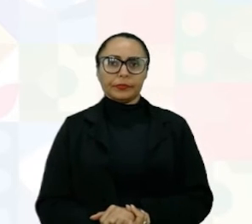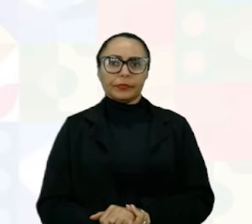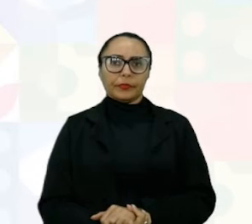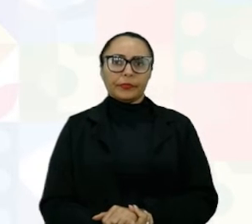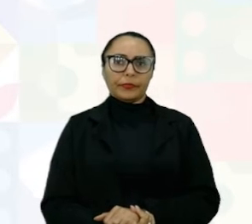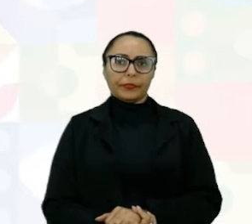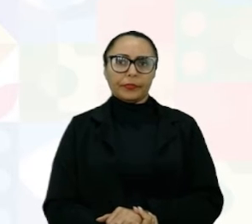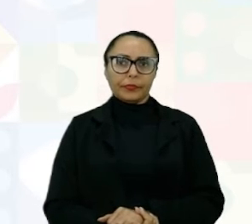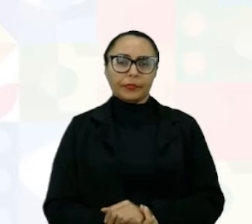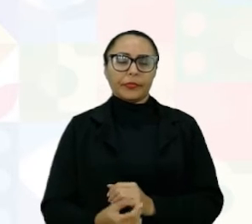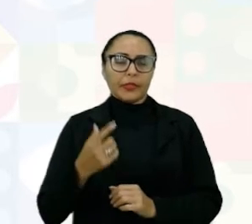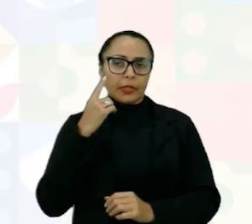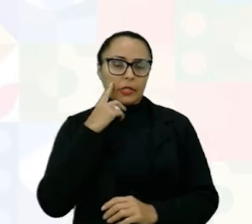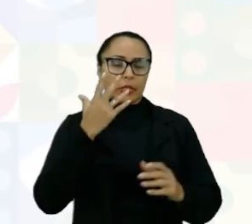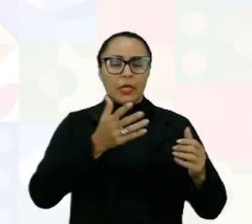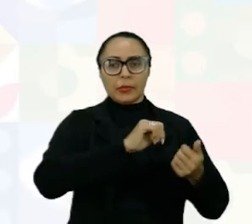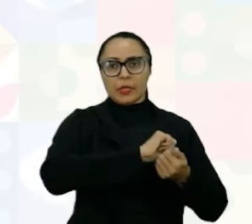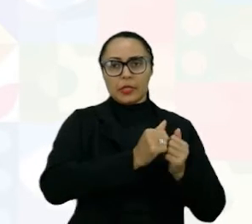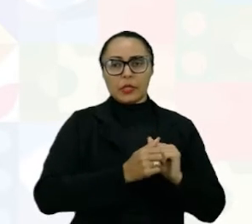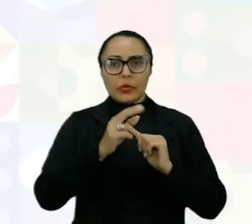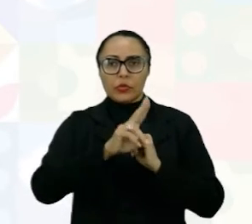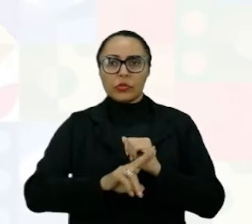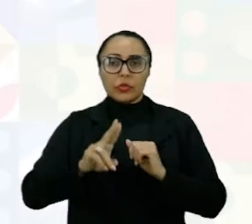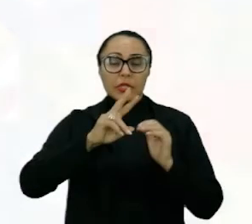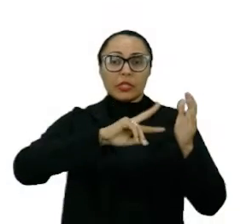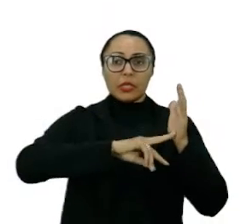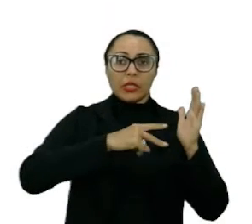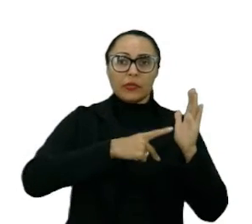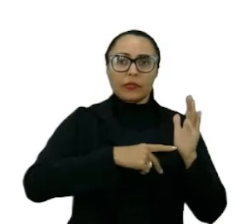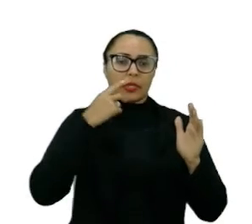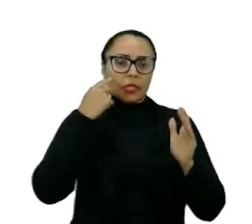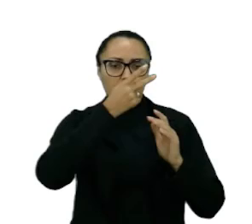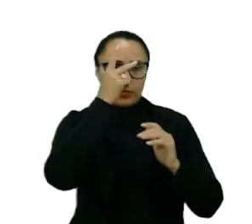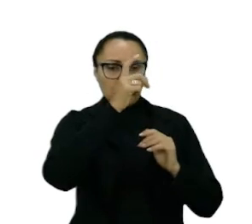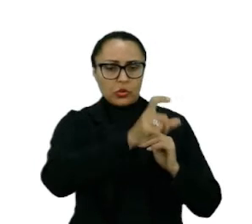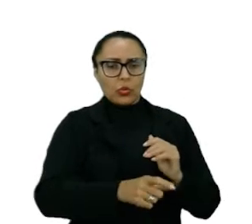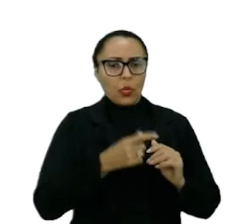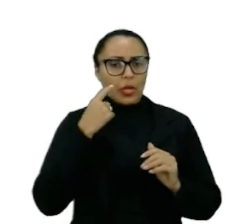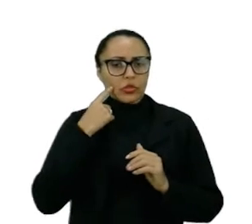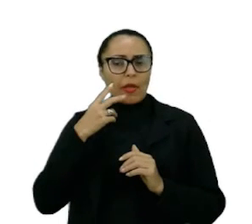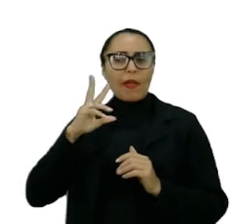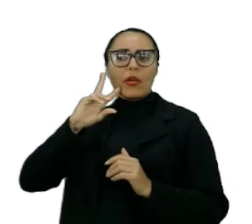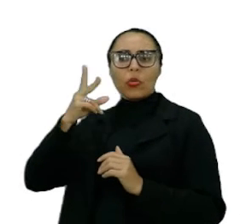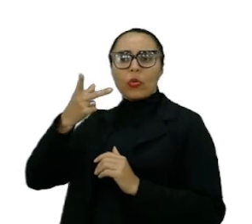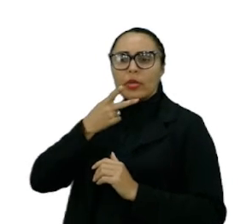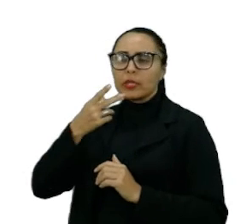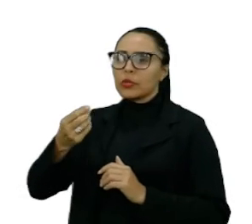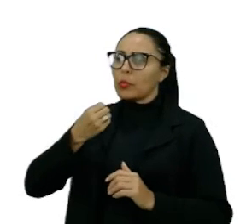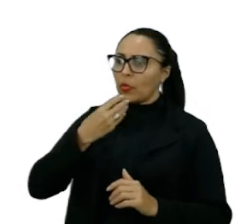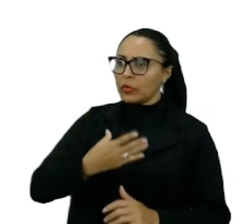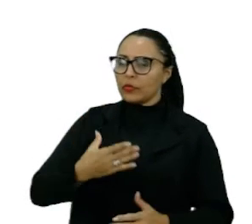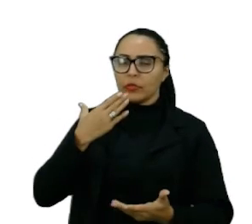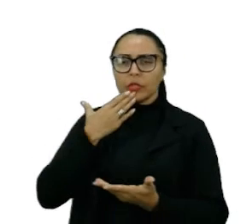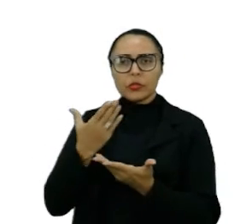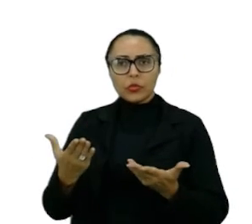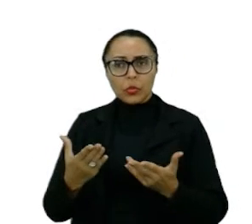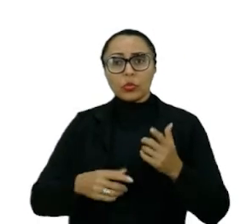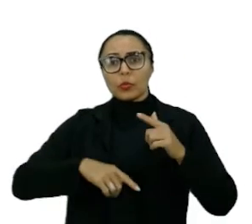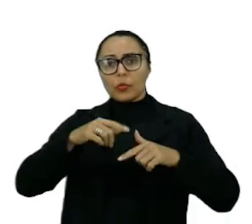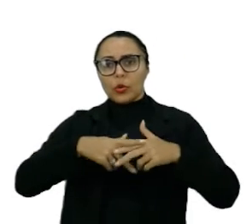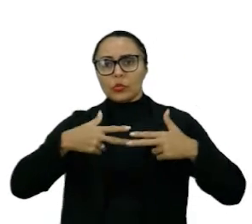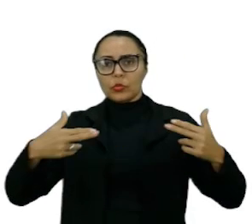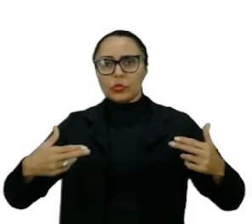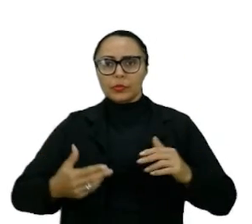Adequação ao uso significa que o consumidor reconhece os benefícios que o produto pode proporcionar a ele, ou seja, é